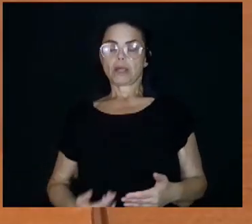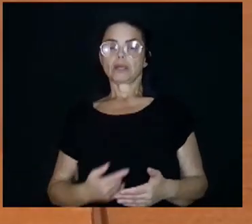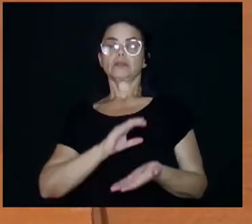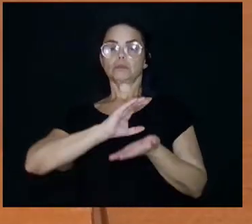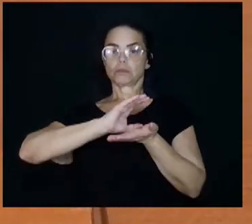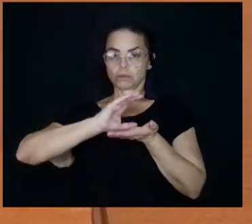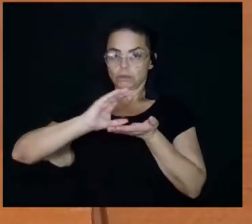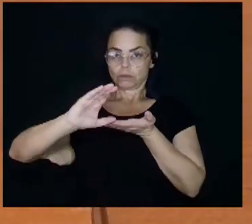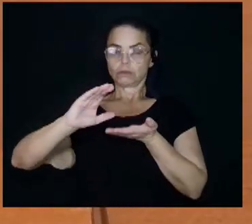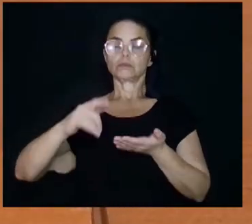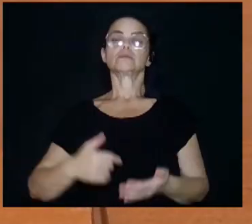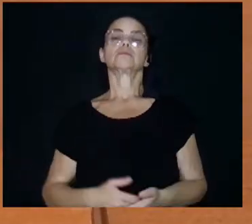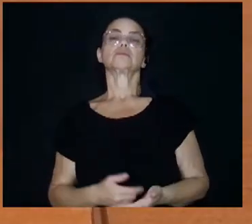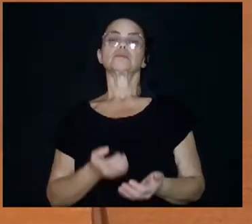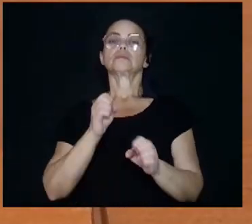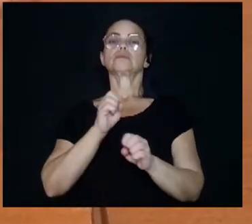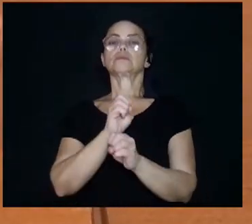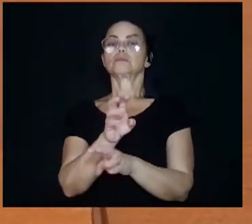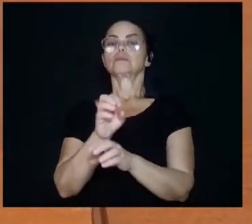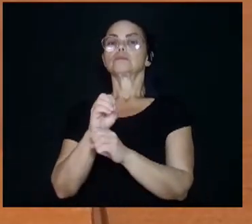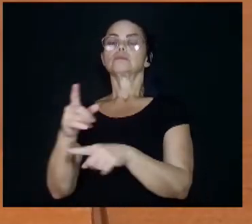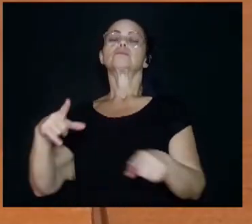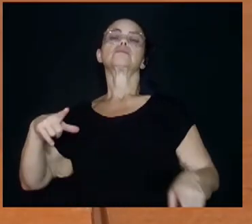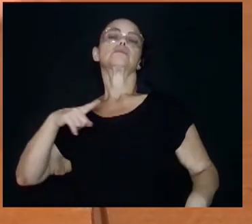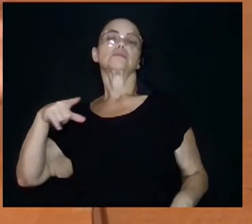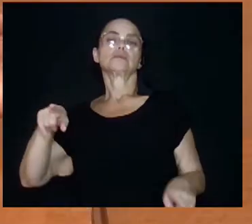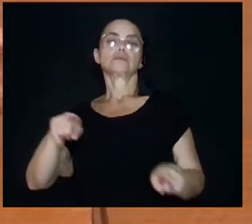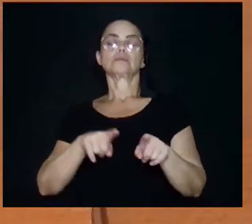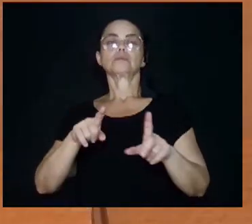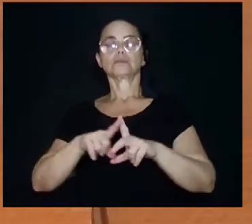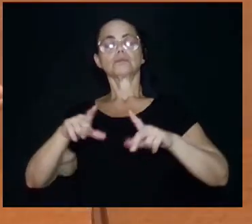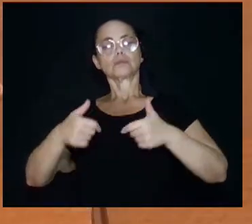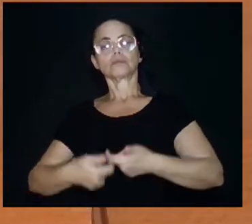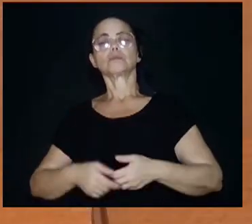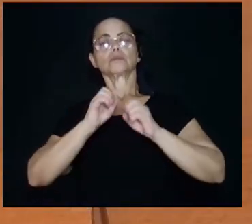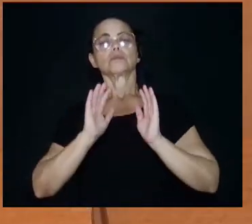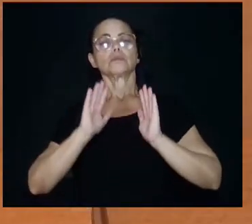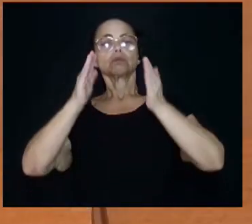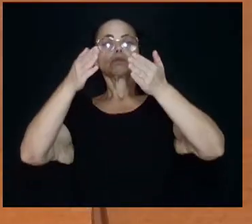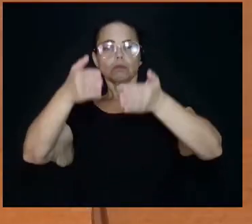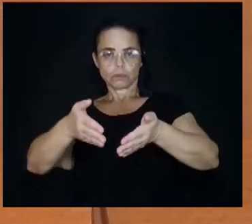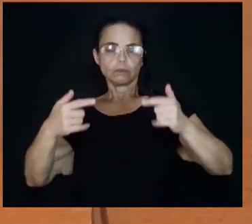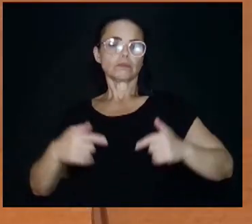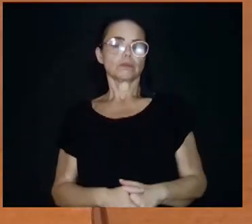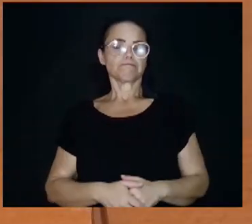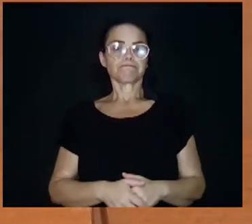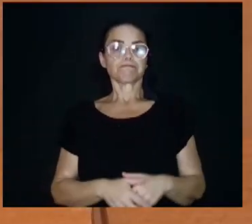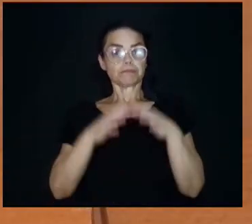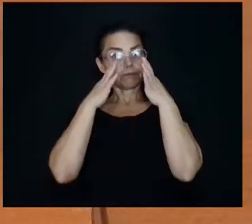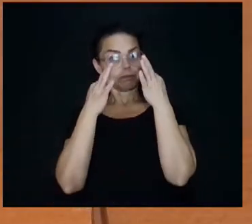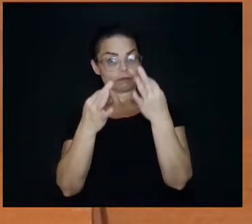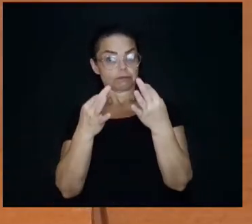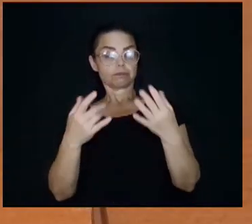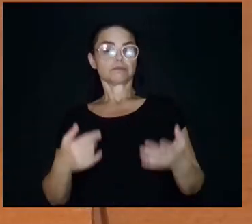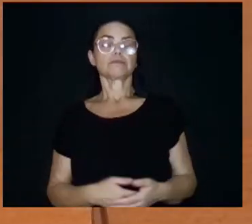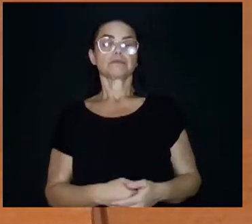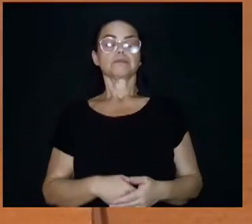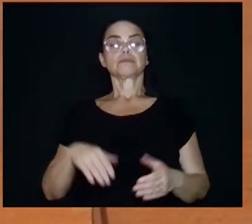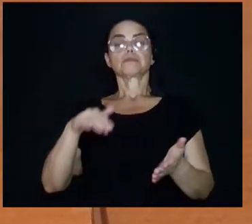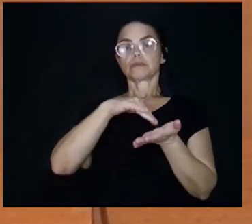Educação preveja também ações de capacitação voltadas para isso, que a Secretaria Municipal